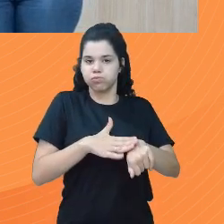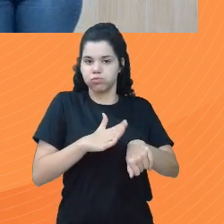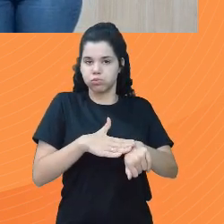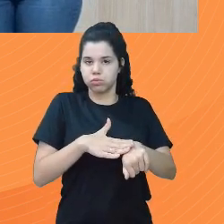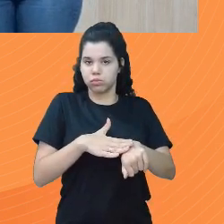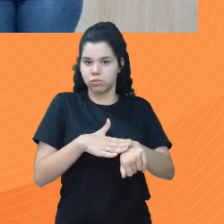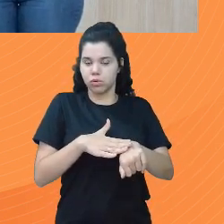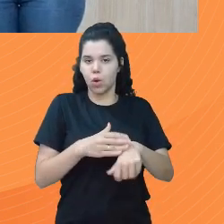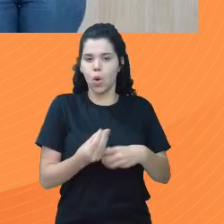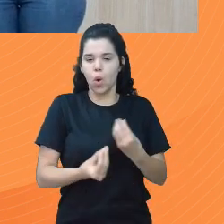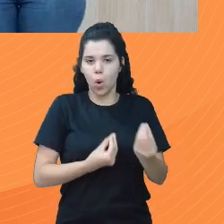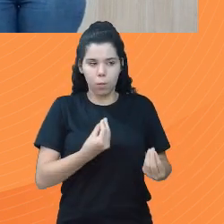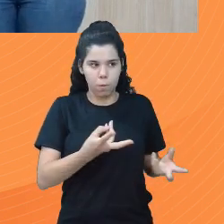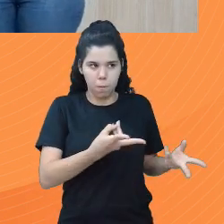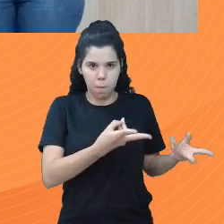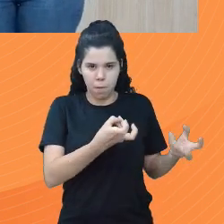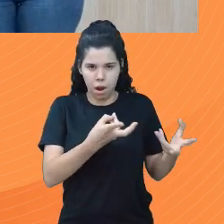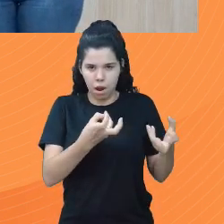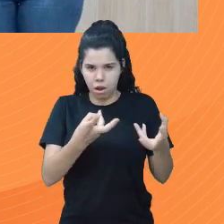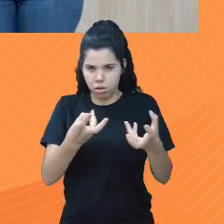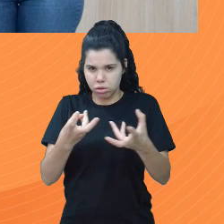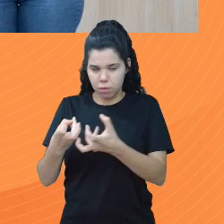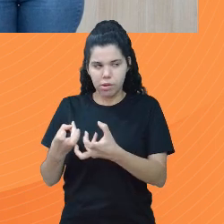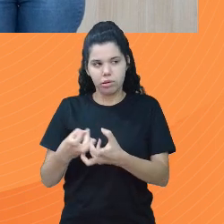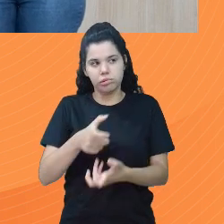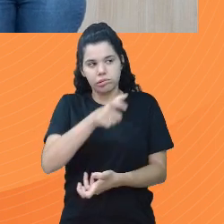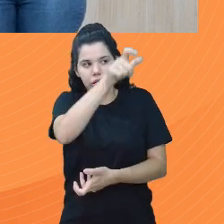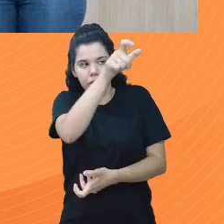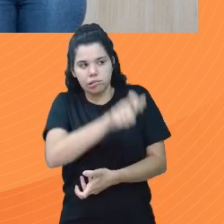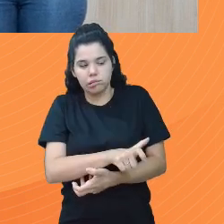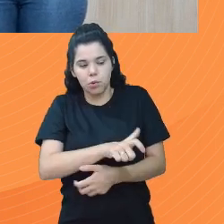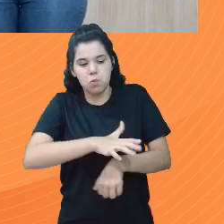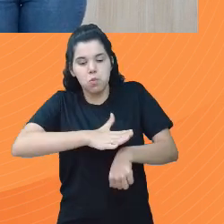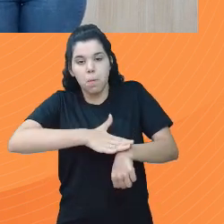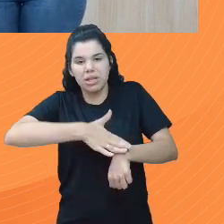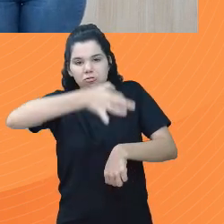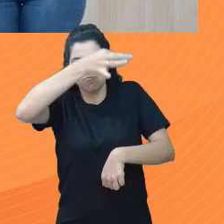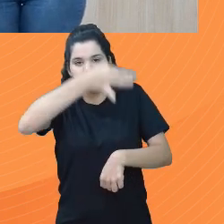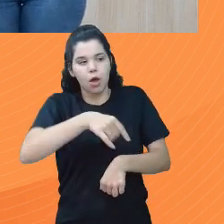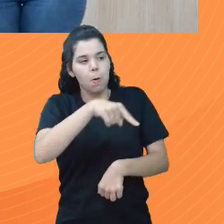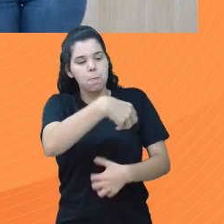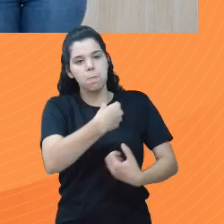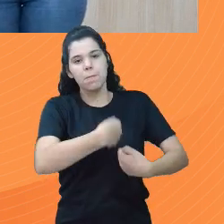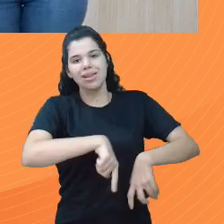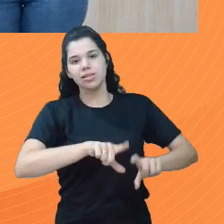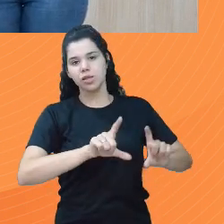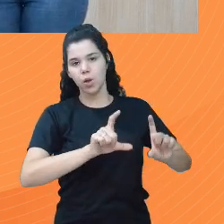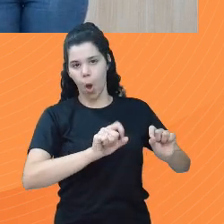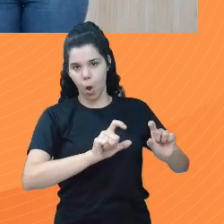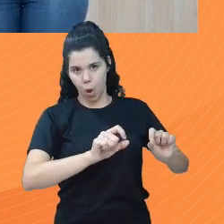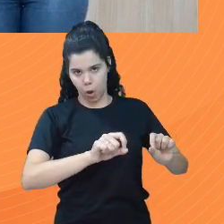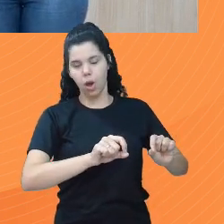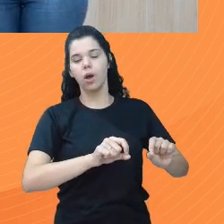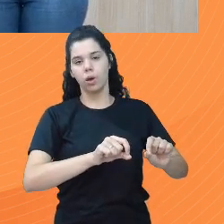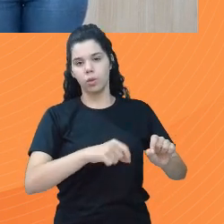vou perceber a situação? Diagnosticar naquele momento quais são as necessidades, quais são